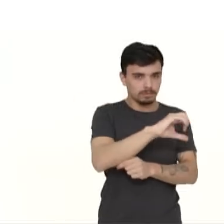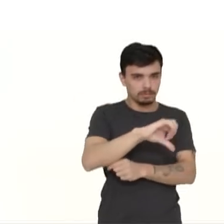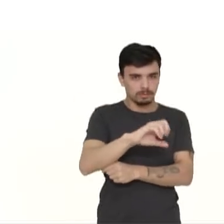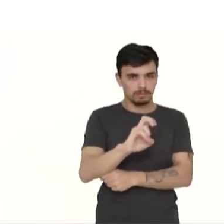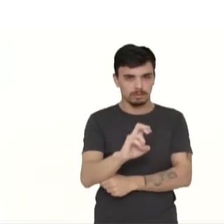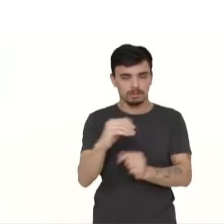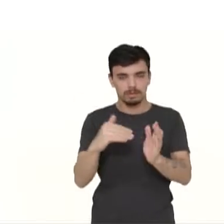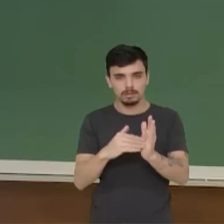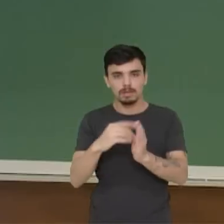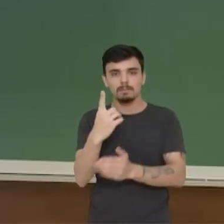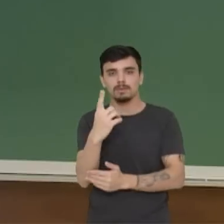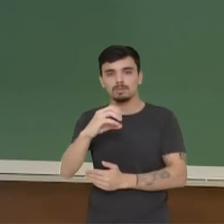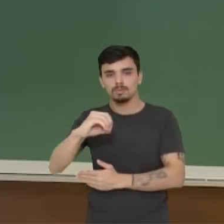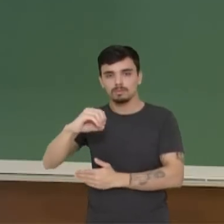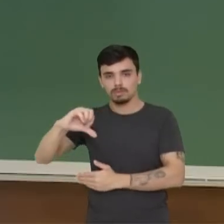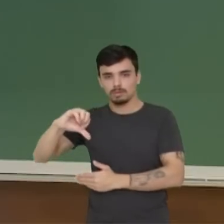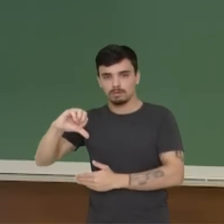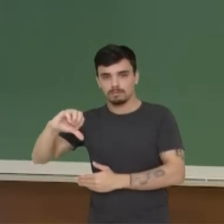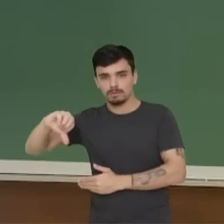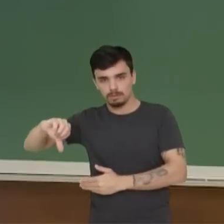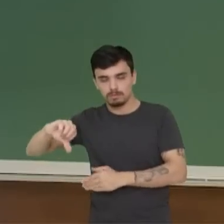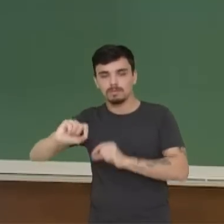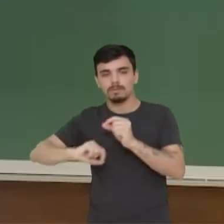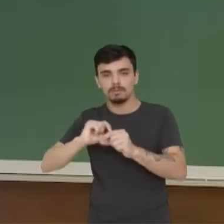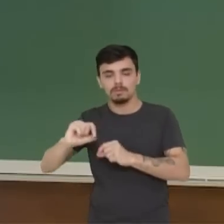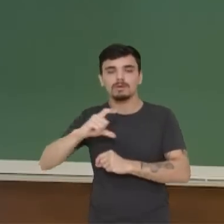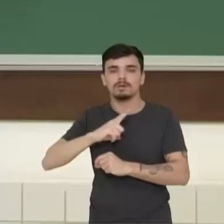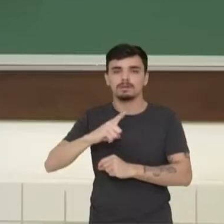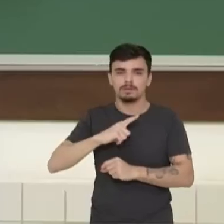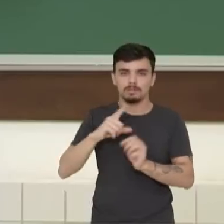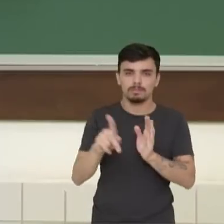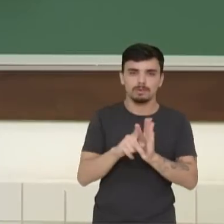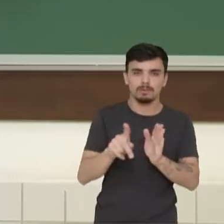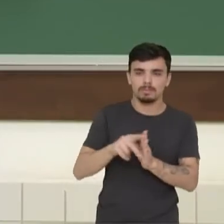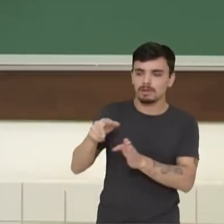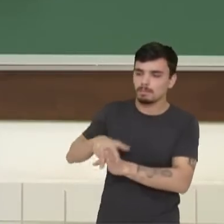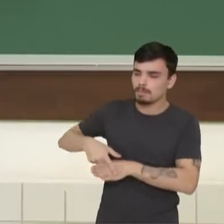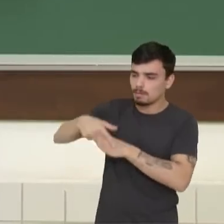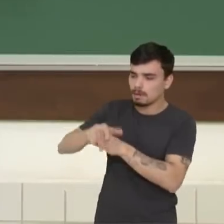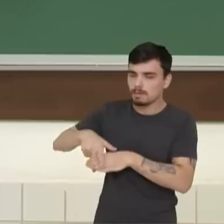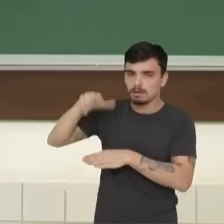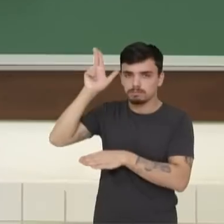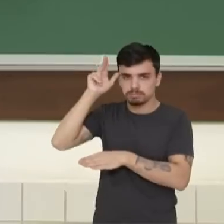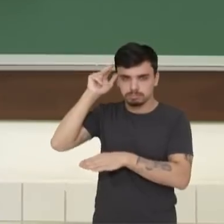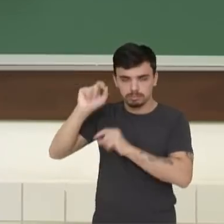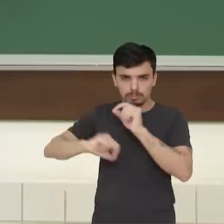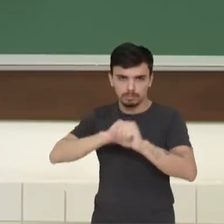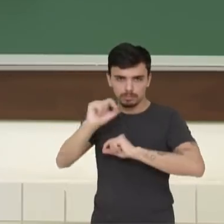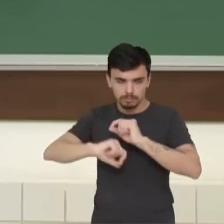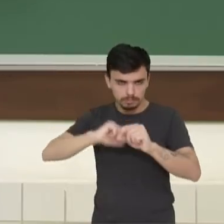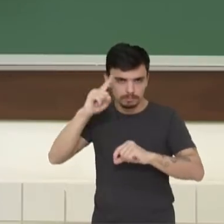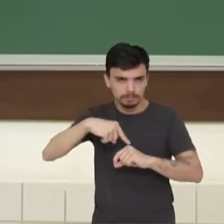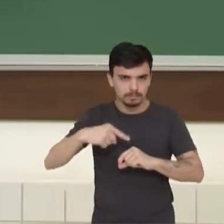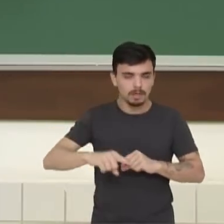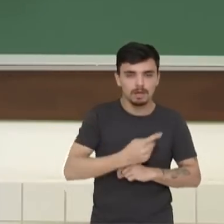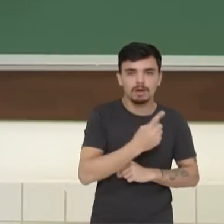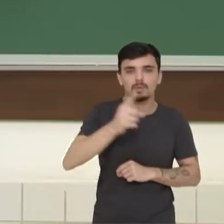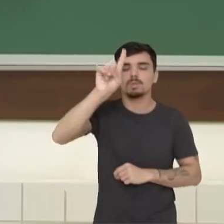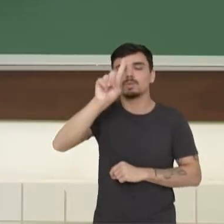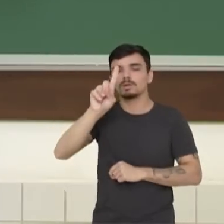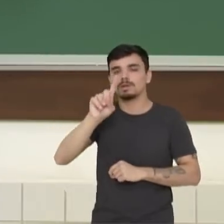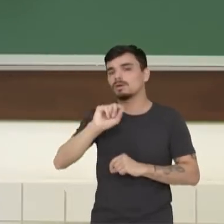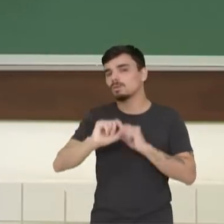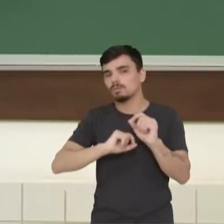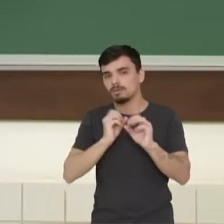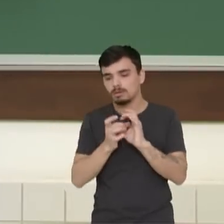1095 a 1099, ela vai ser composta principalmente por cavaleiros. Esses cavaleiros, eles vão ser a única